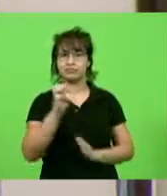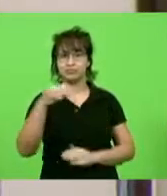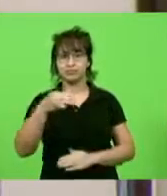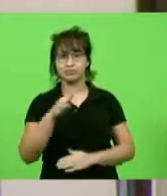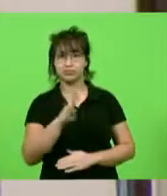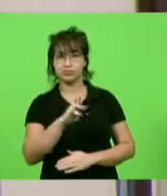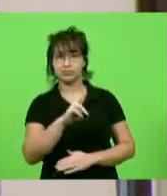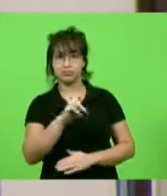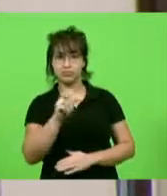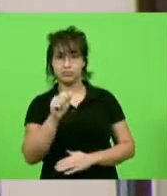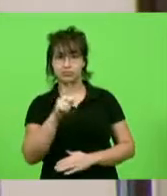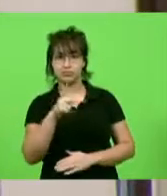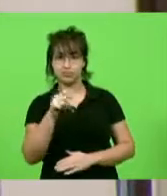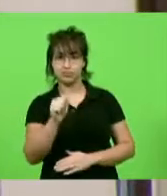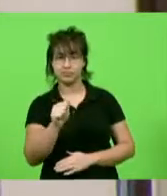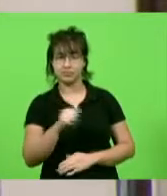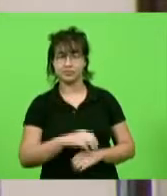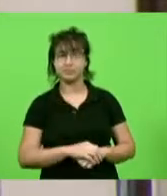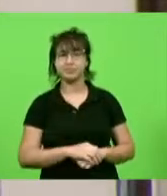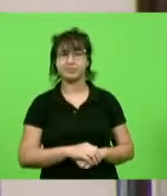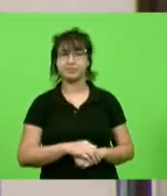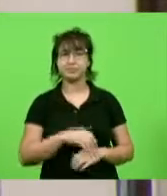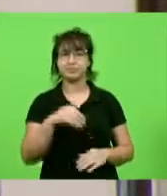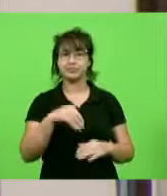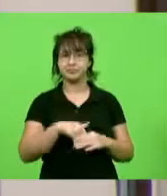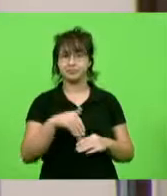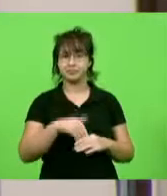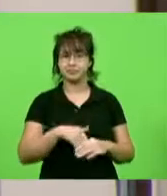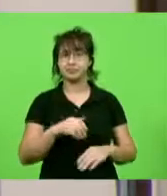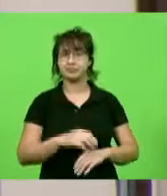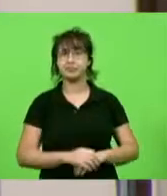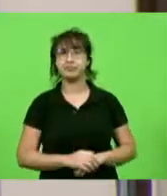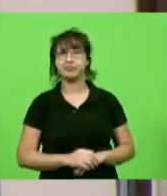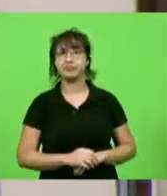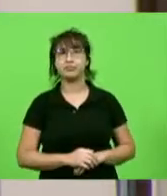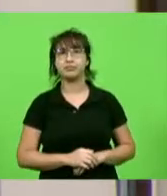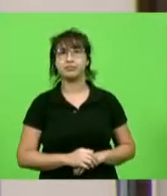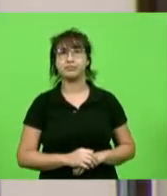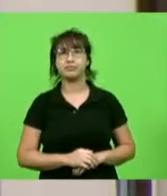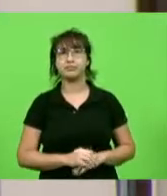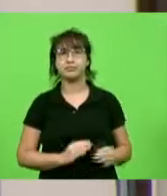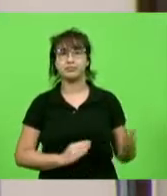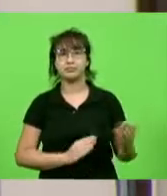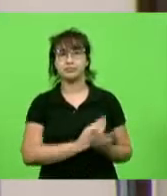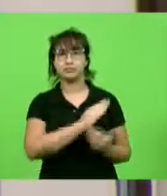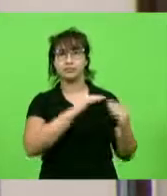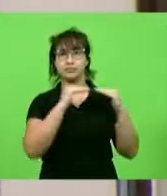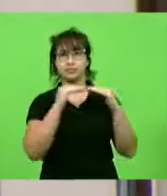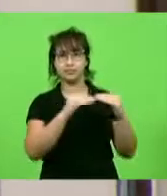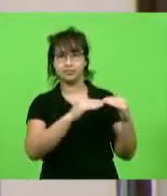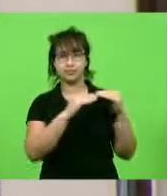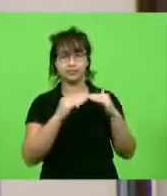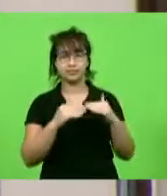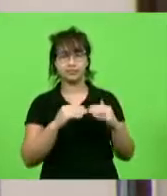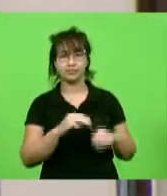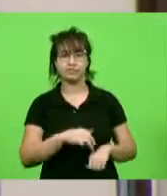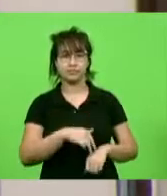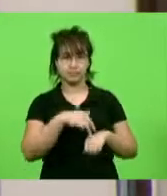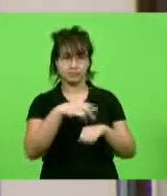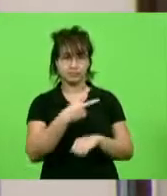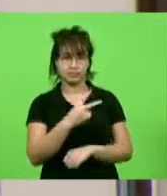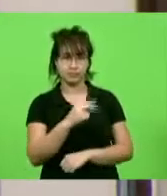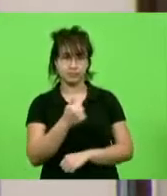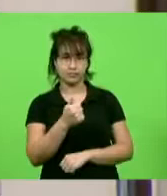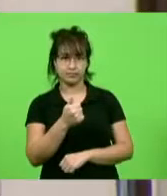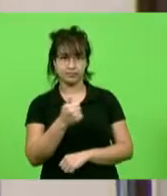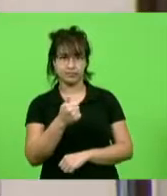discussão. Não havendo quem queira discutir, em votação, deputados que aprovam permaneçam como se encontra. Aprovado por unanimidade, moção 214, autor